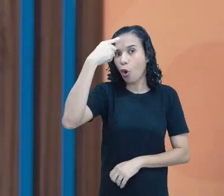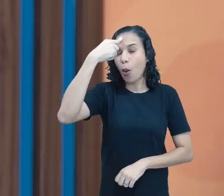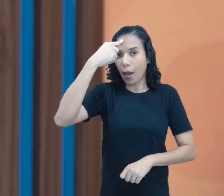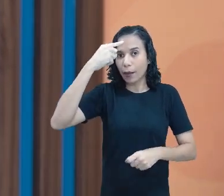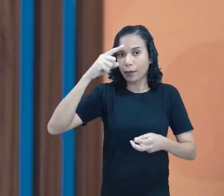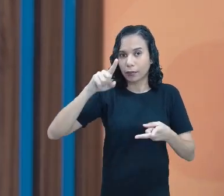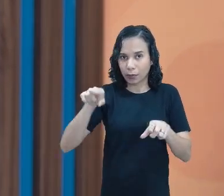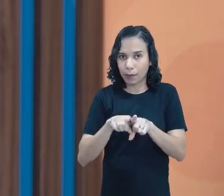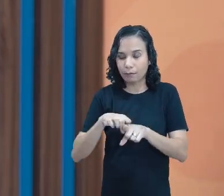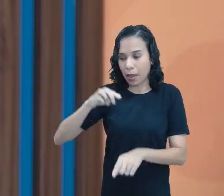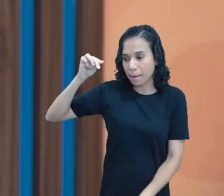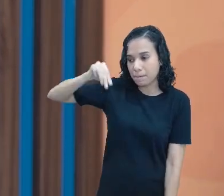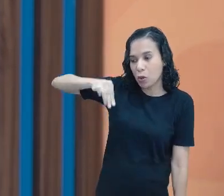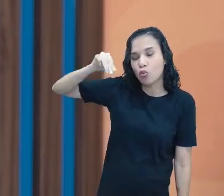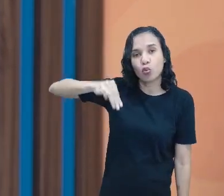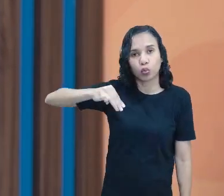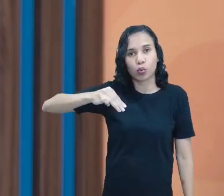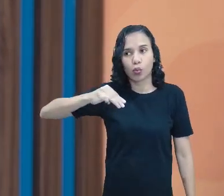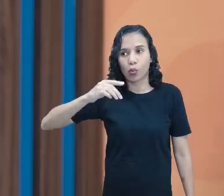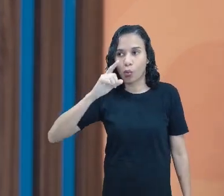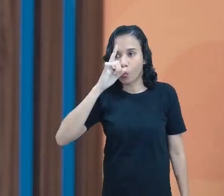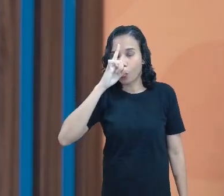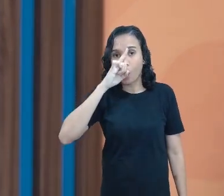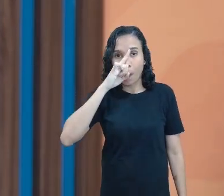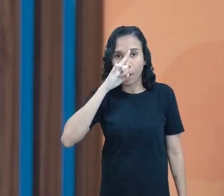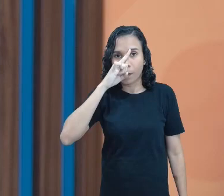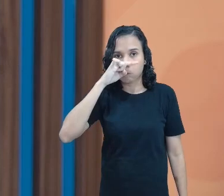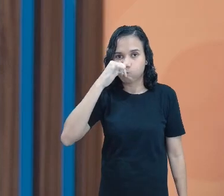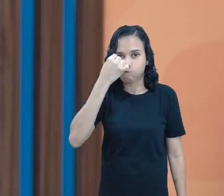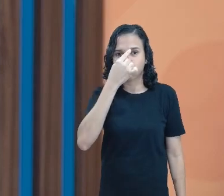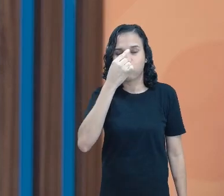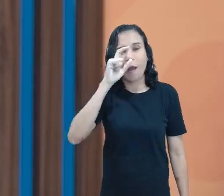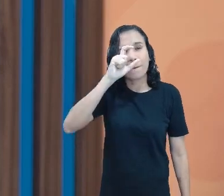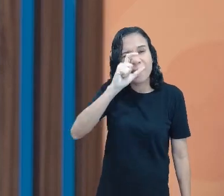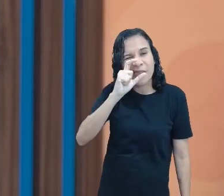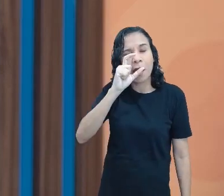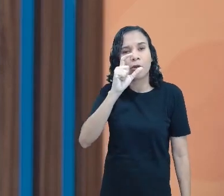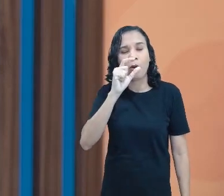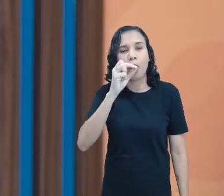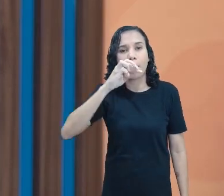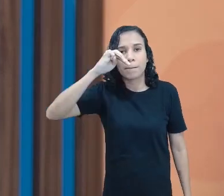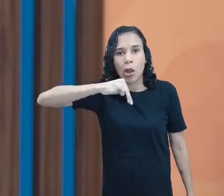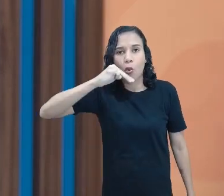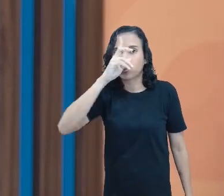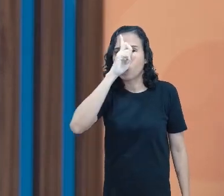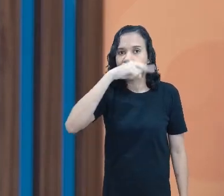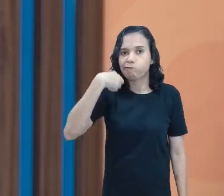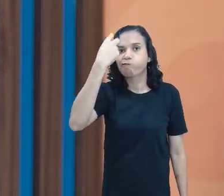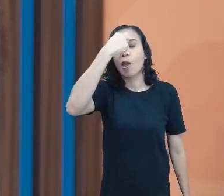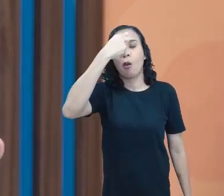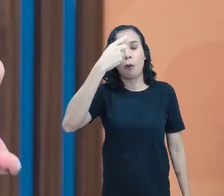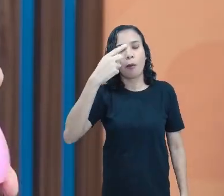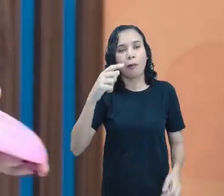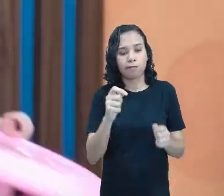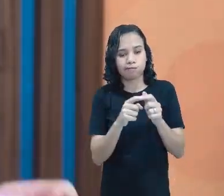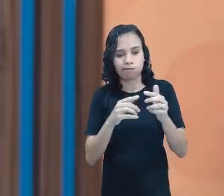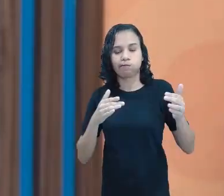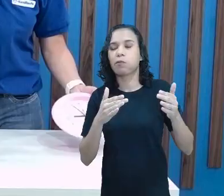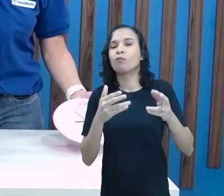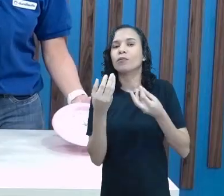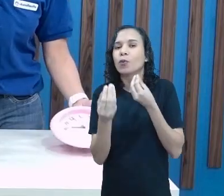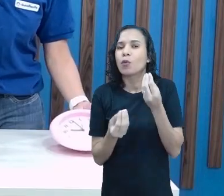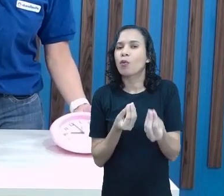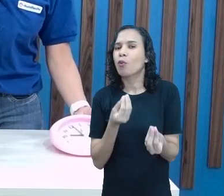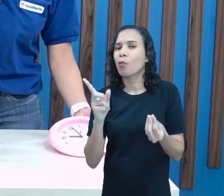ponteiro dos minutos. O da hora é o menor, o dos minutos, o maior. Como é que funciona aqui